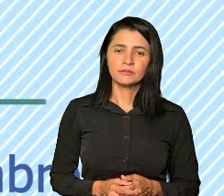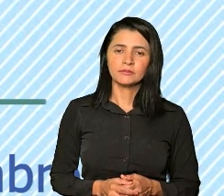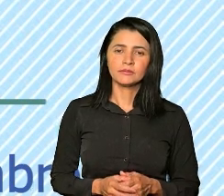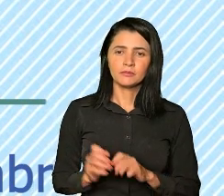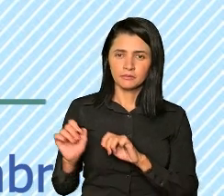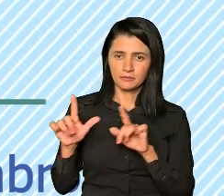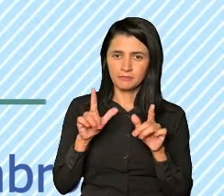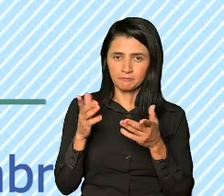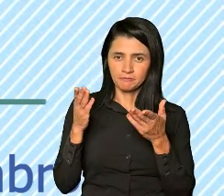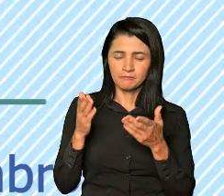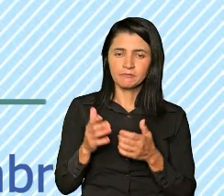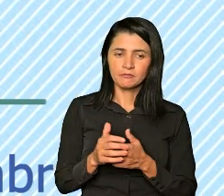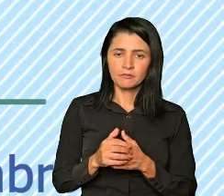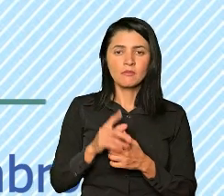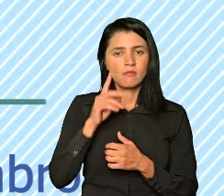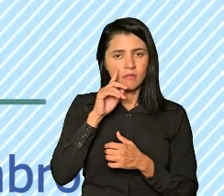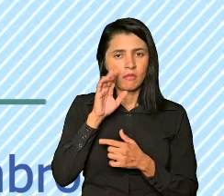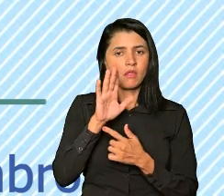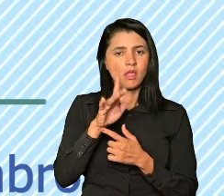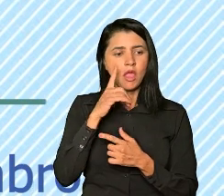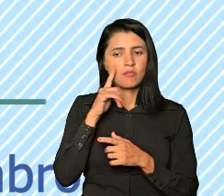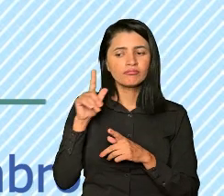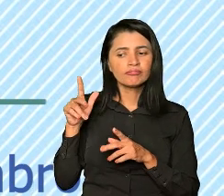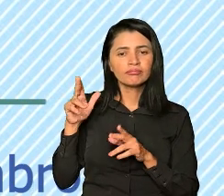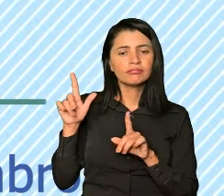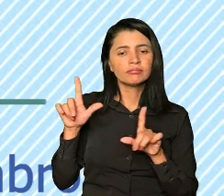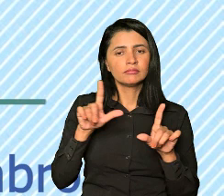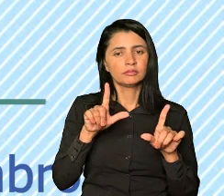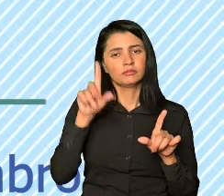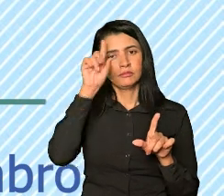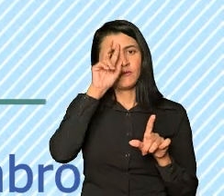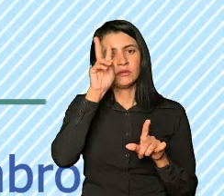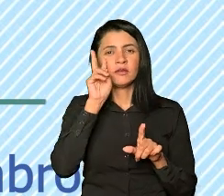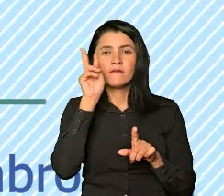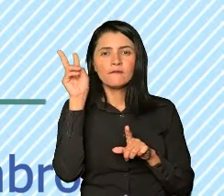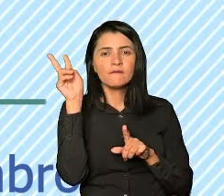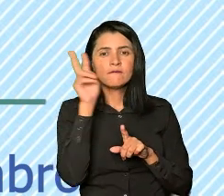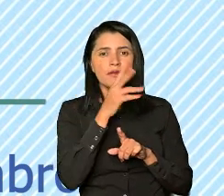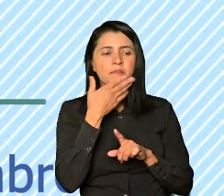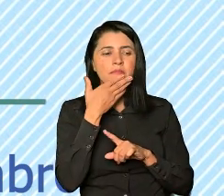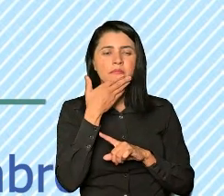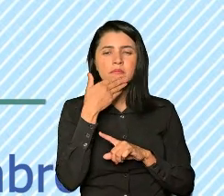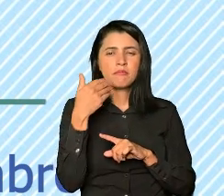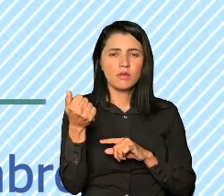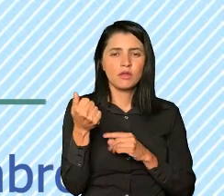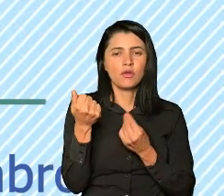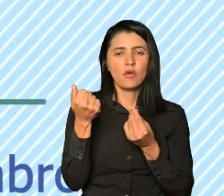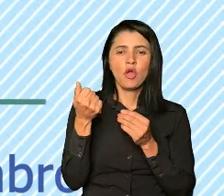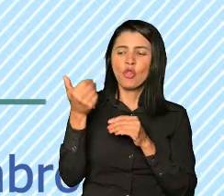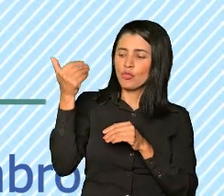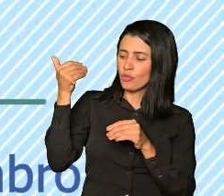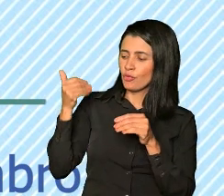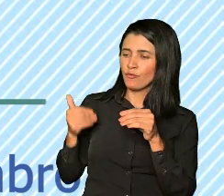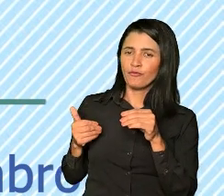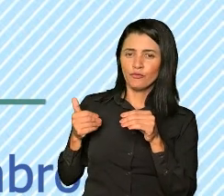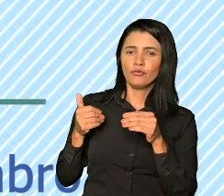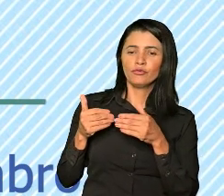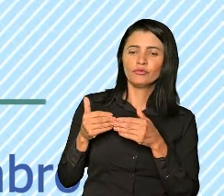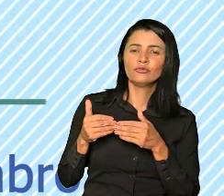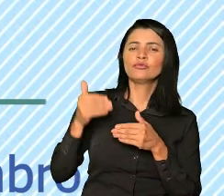Passando. Eu fiz questão de recortar para que vocês pudessem visualizar de forma melhor. Ao fundo, na